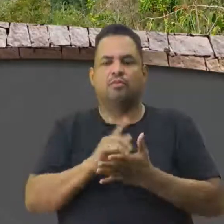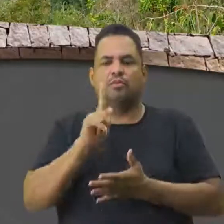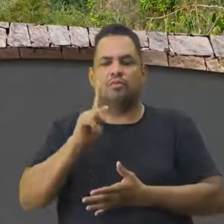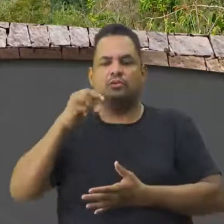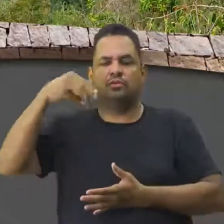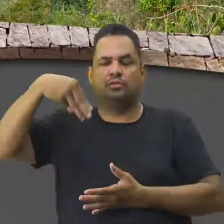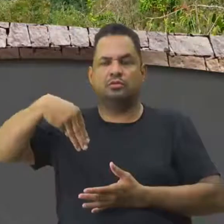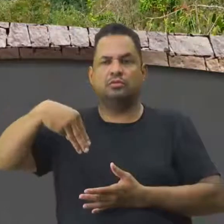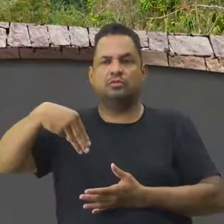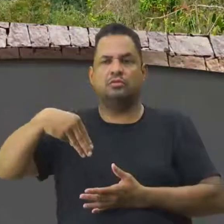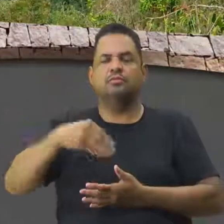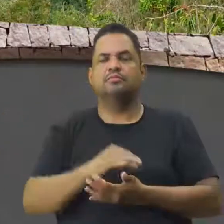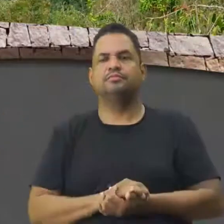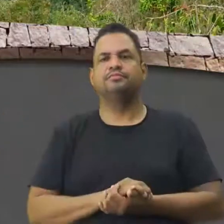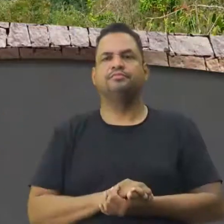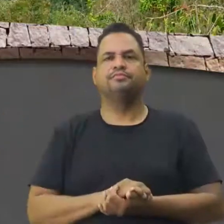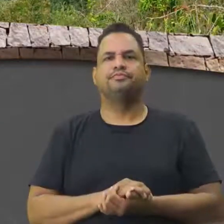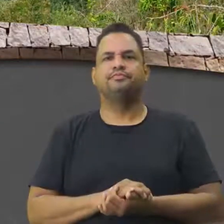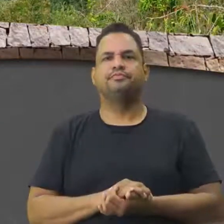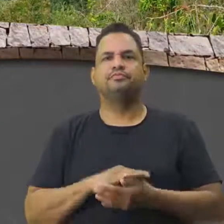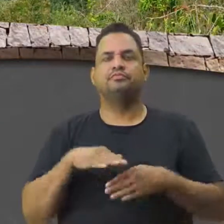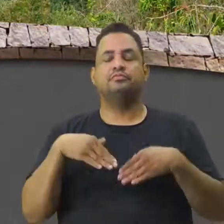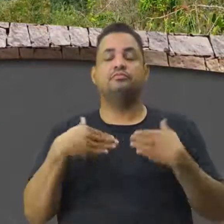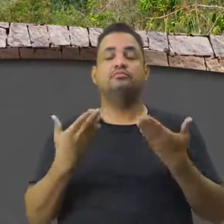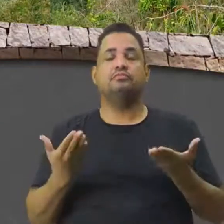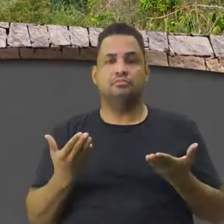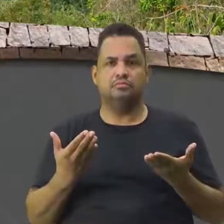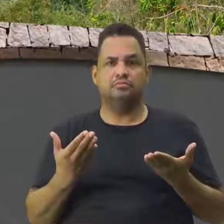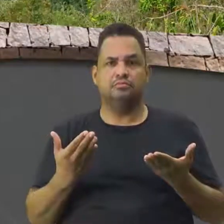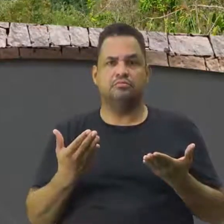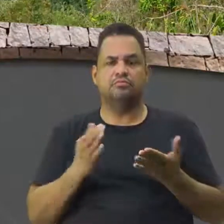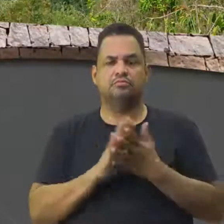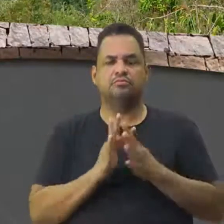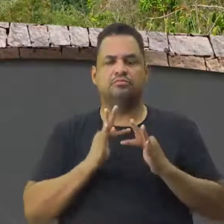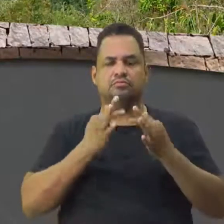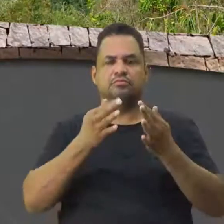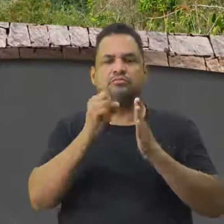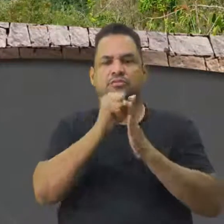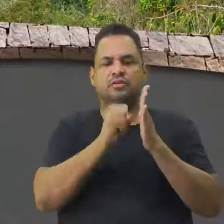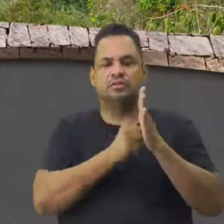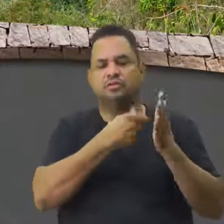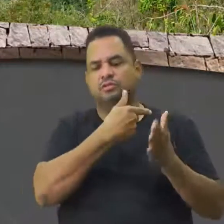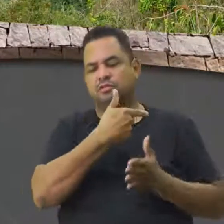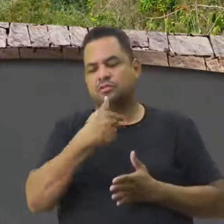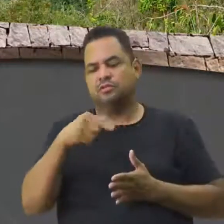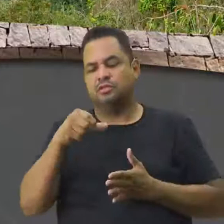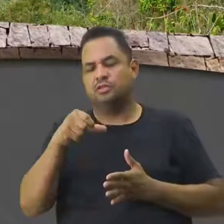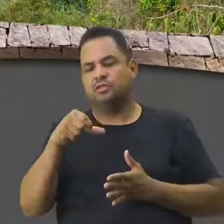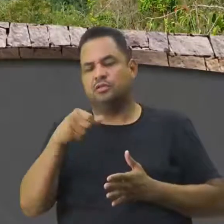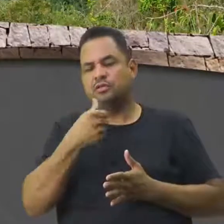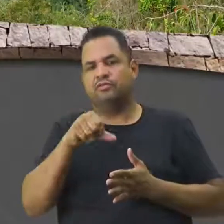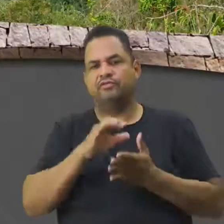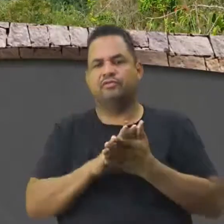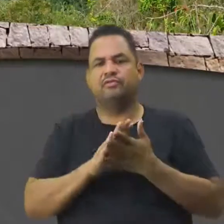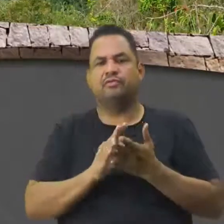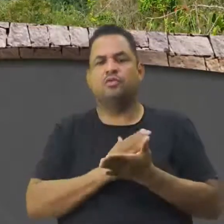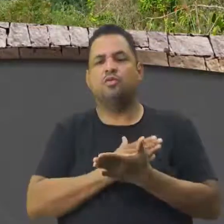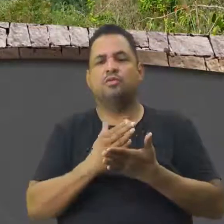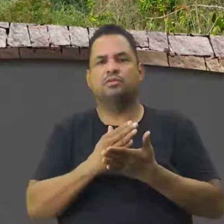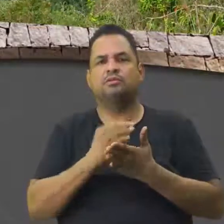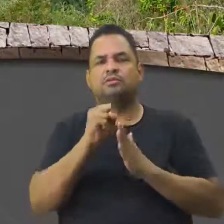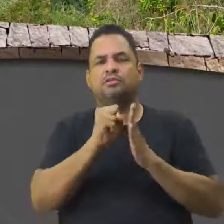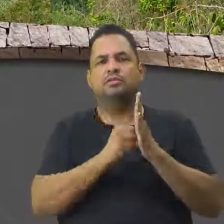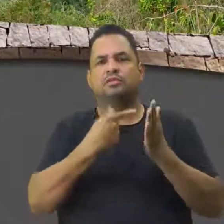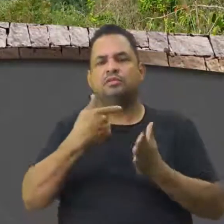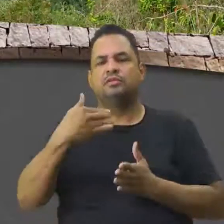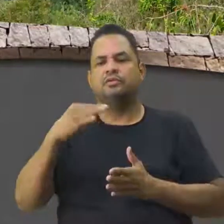Porto Velho, Guajará Mirim. Isso quando, professor Arimateia? Final do século XIX, início do século XX. Por que